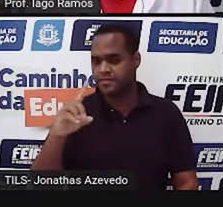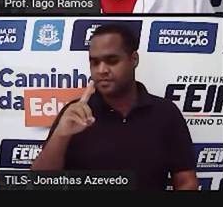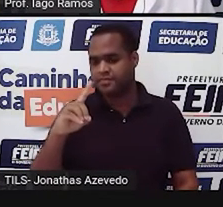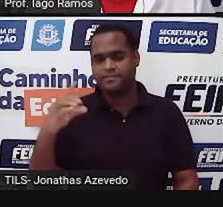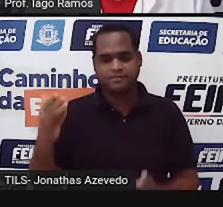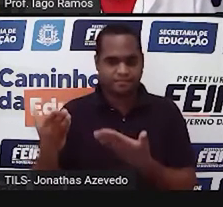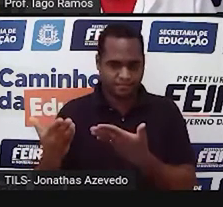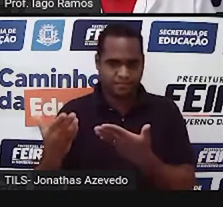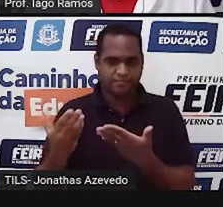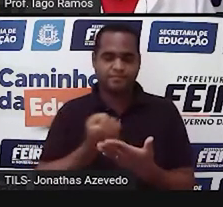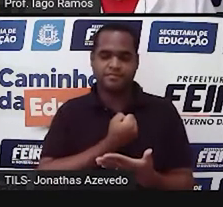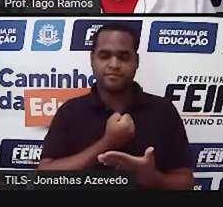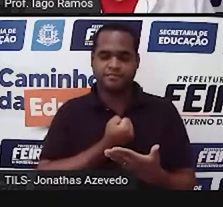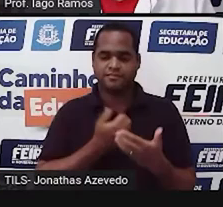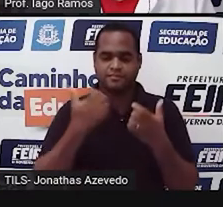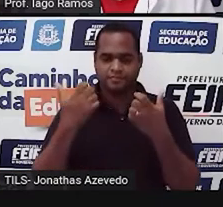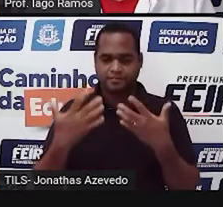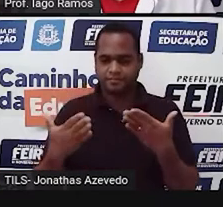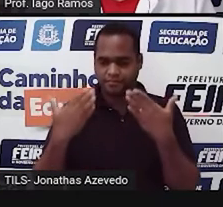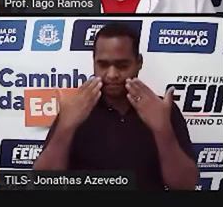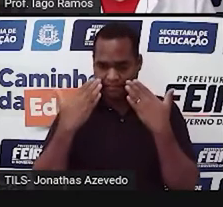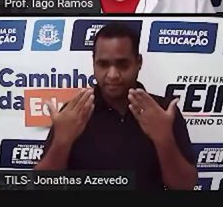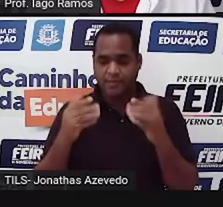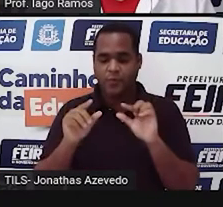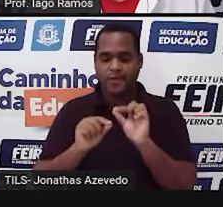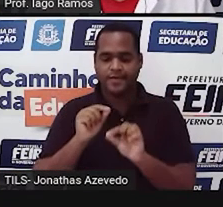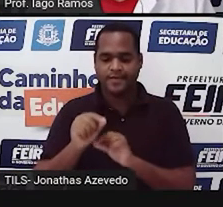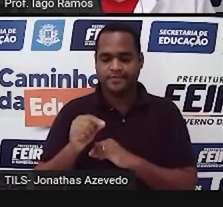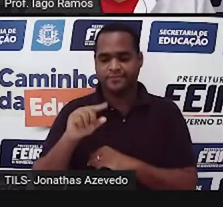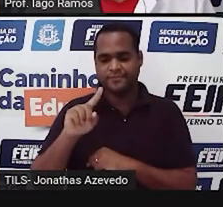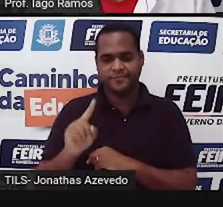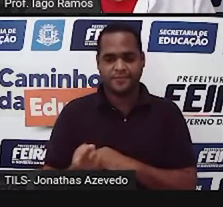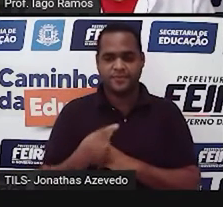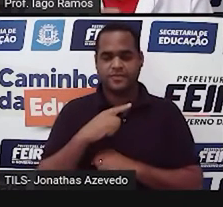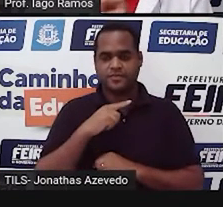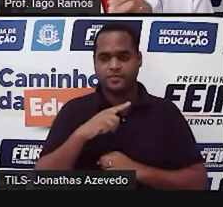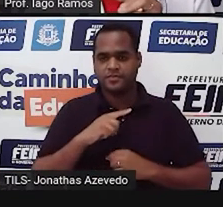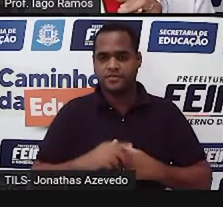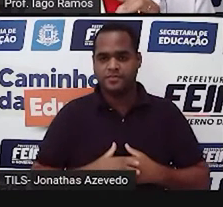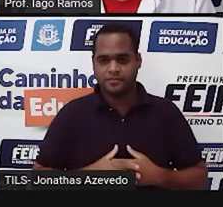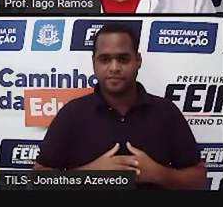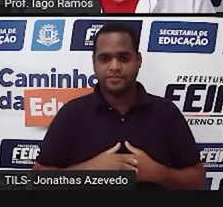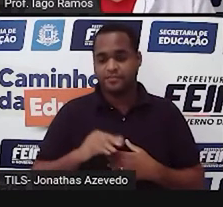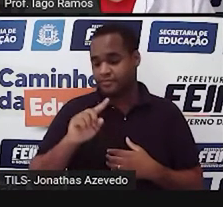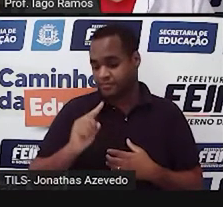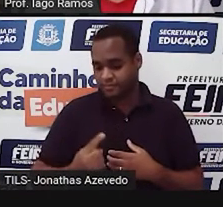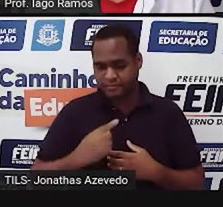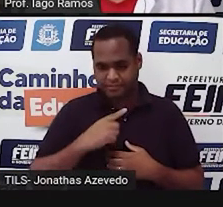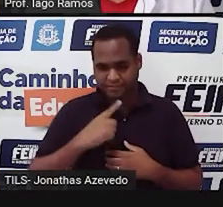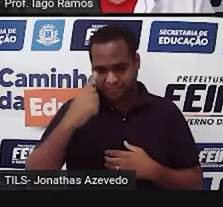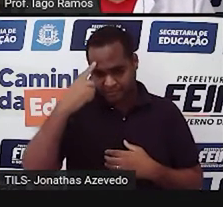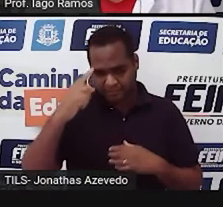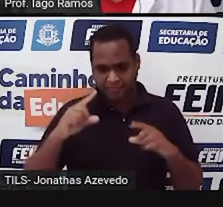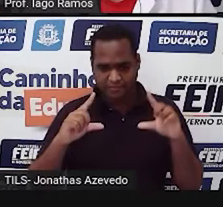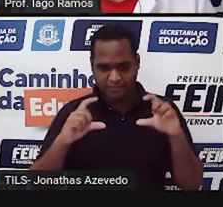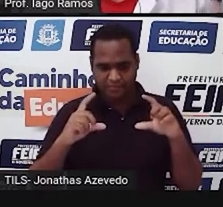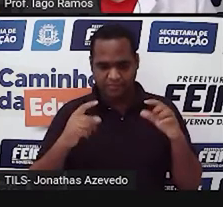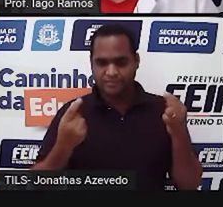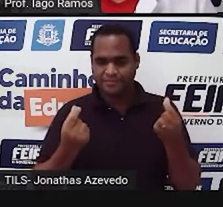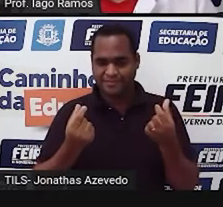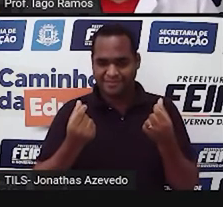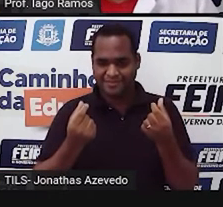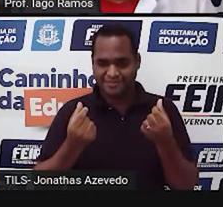são esses números que aparecem a, tá então por isso que apareceu ali aquela imagenzinha do dinheiro